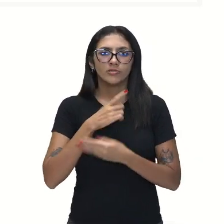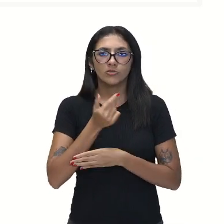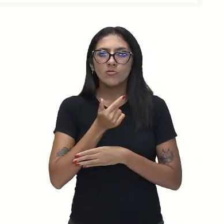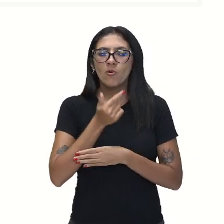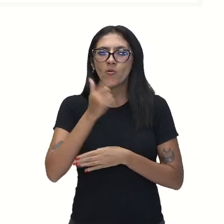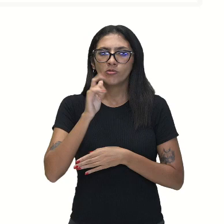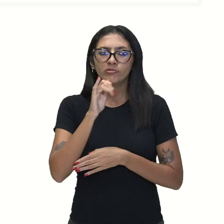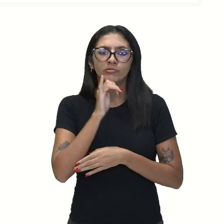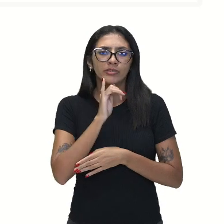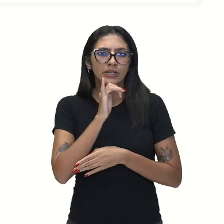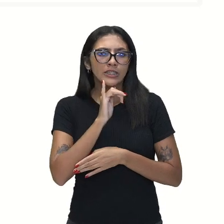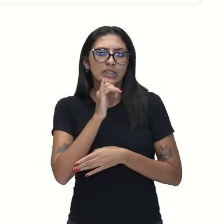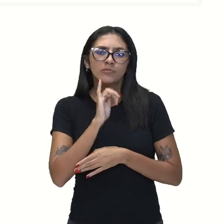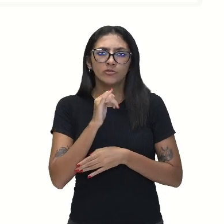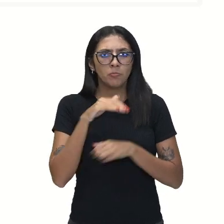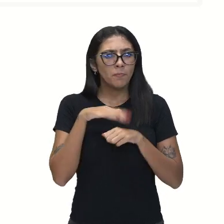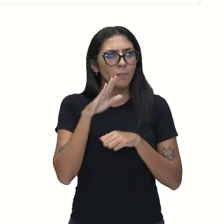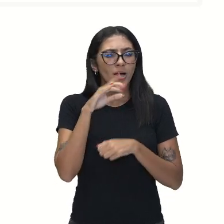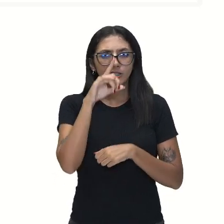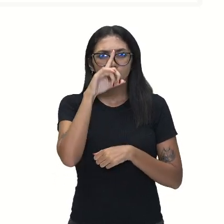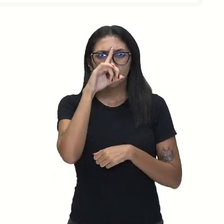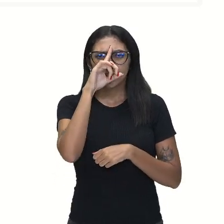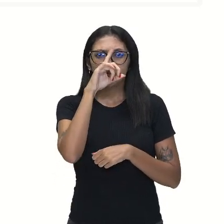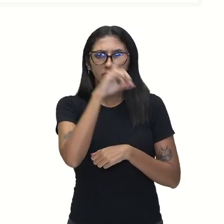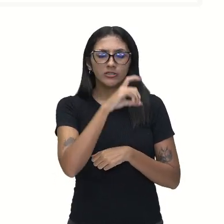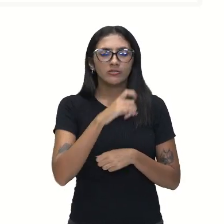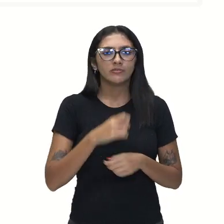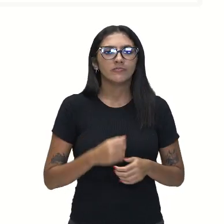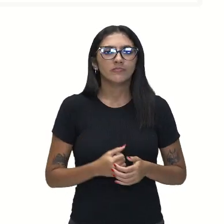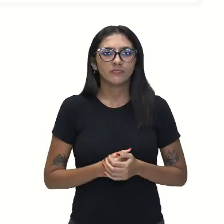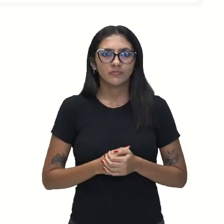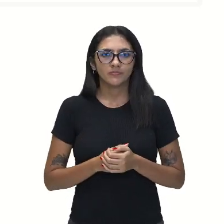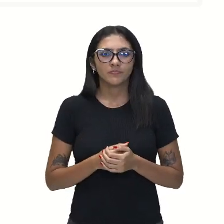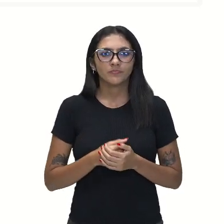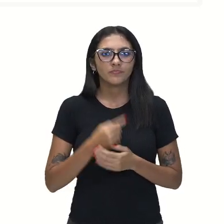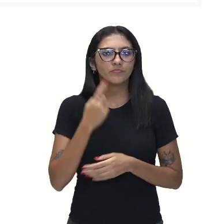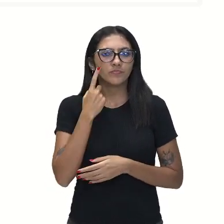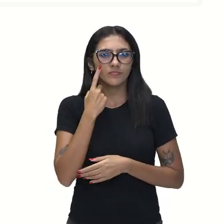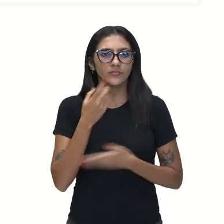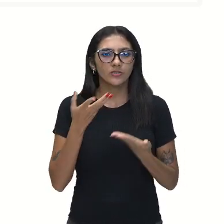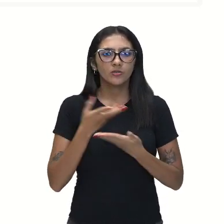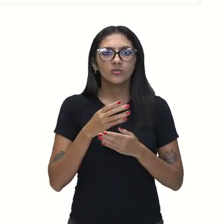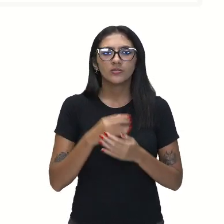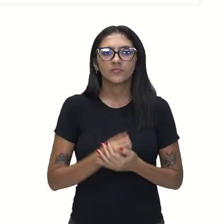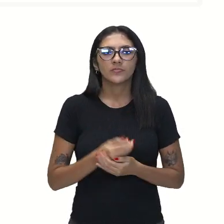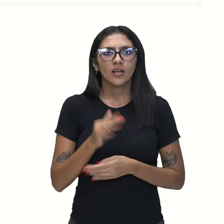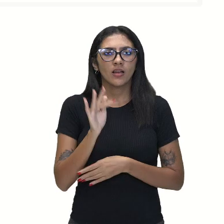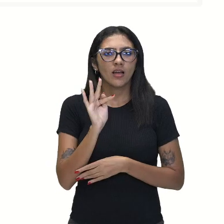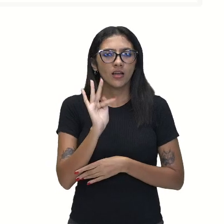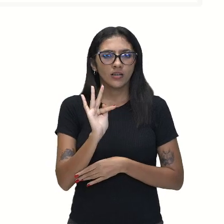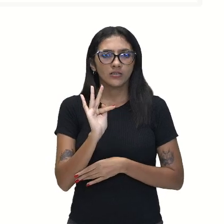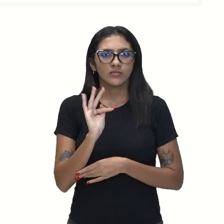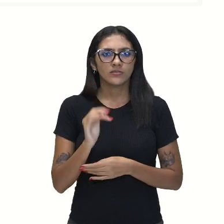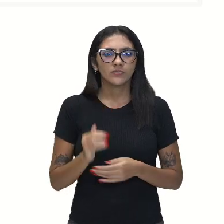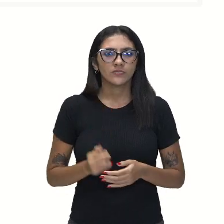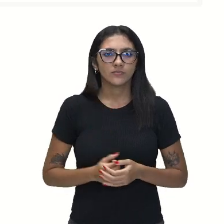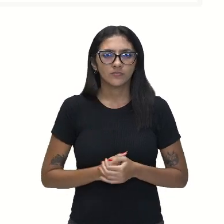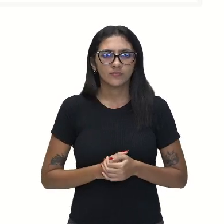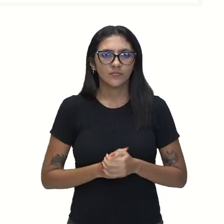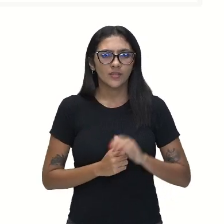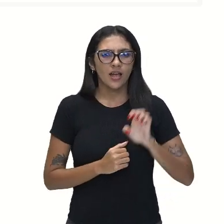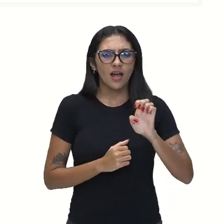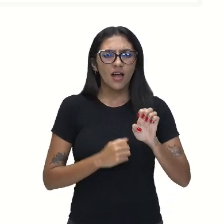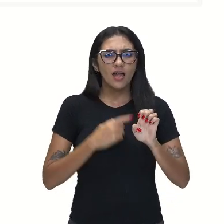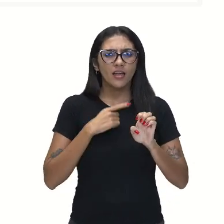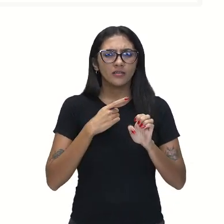mais elaborados para vocês, tá bom? Vamos fazer essa letra F aqui. A letra E está bem parecida, né? Vou